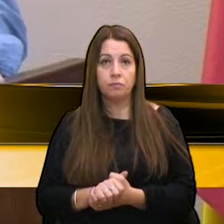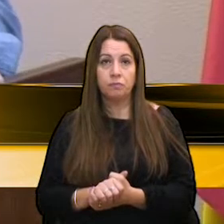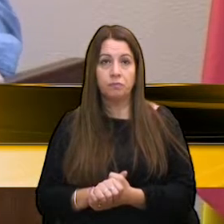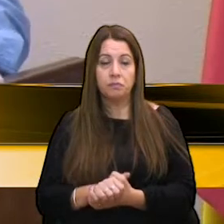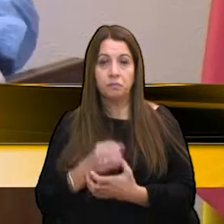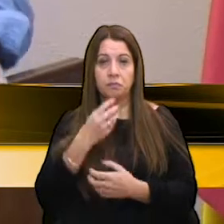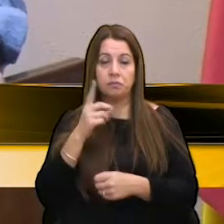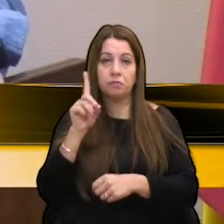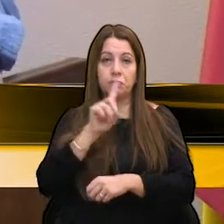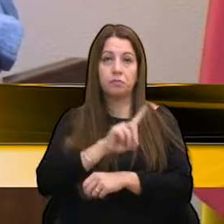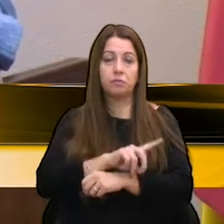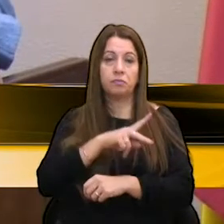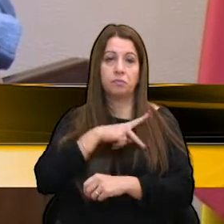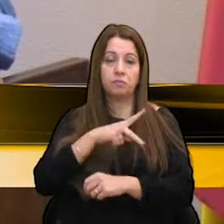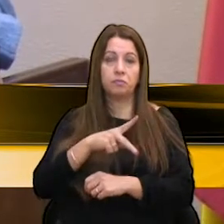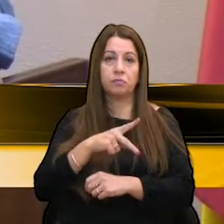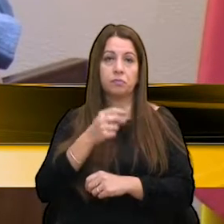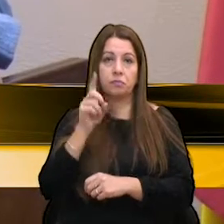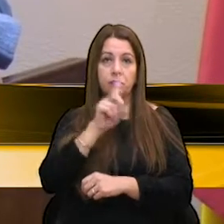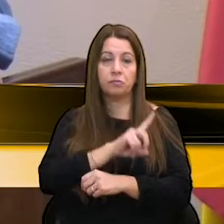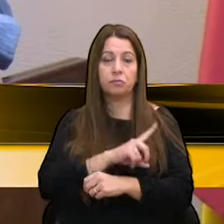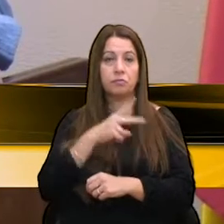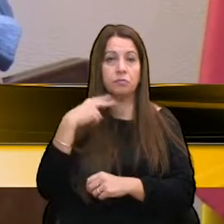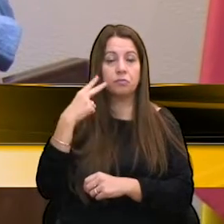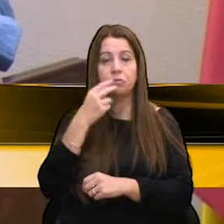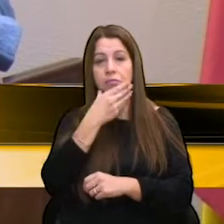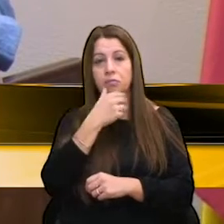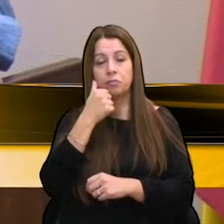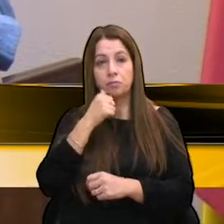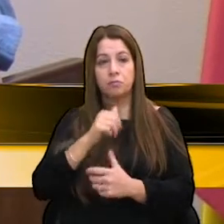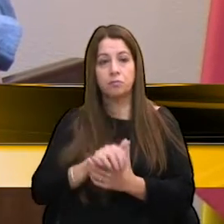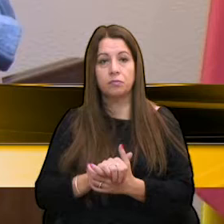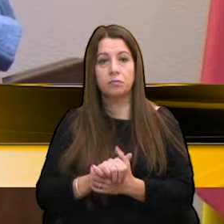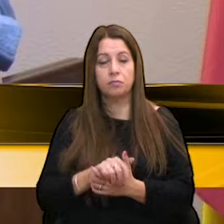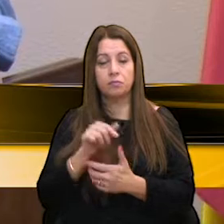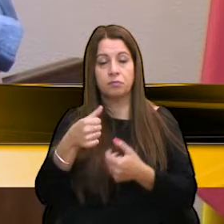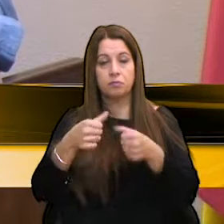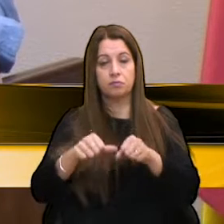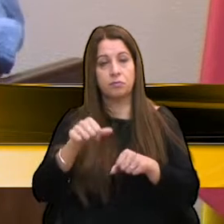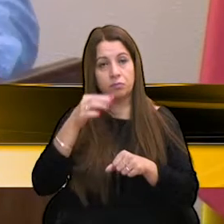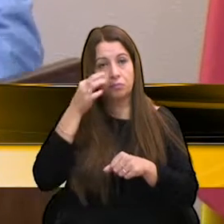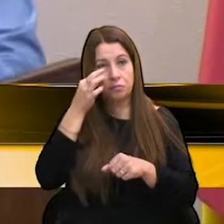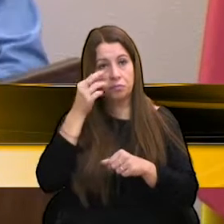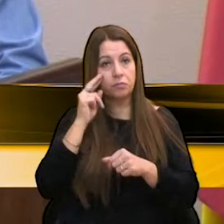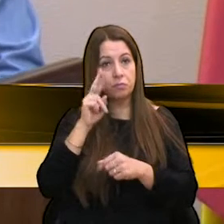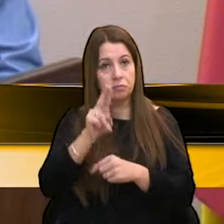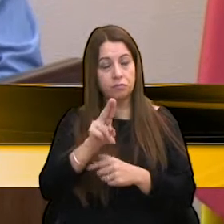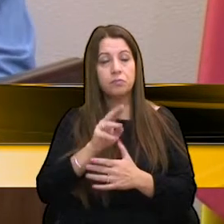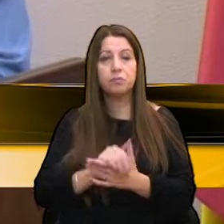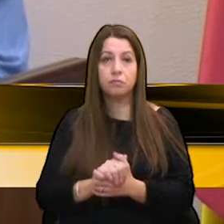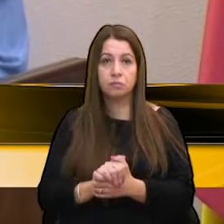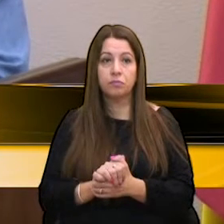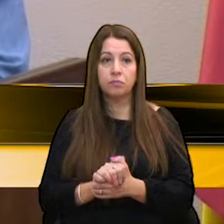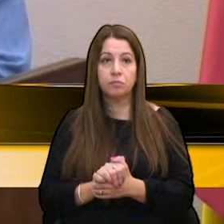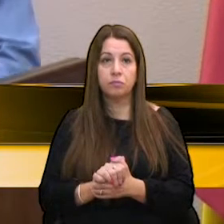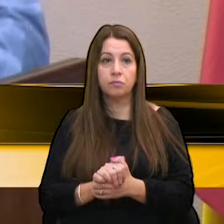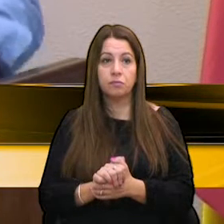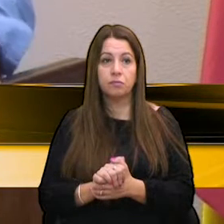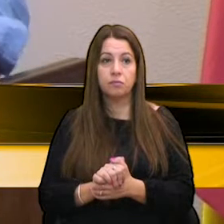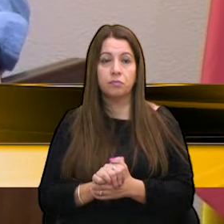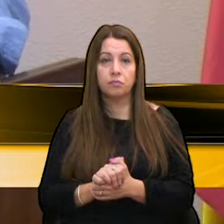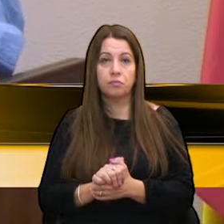Bom dia, presidente. Bom dia, vereadores, vereadora. Quem está aqui presente, quem está nos assistindo. É